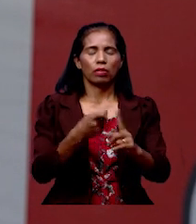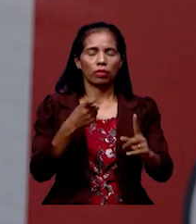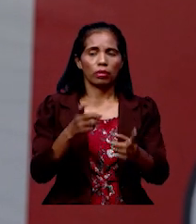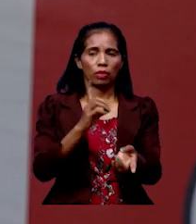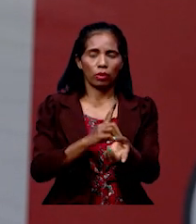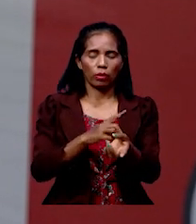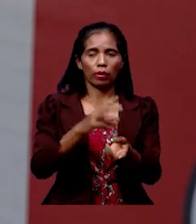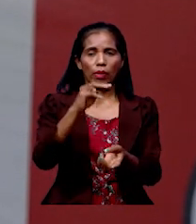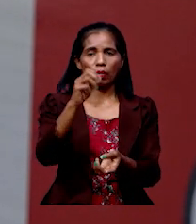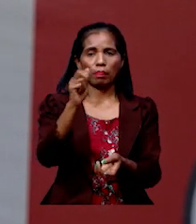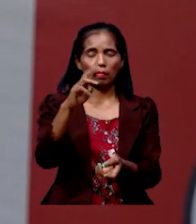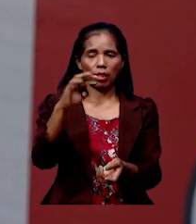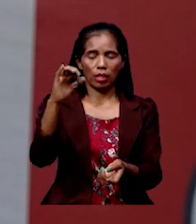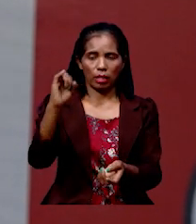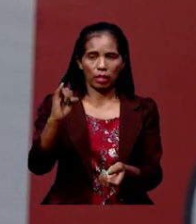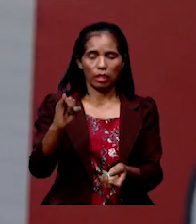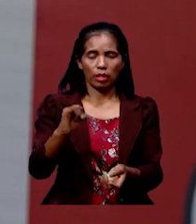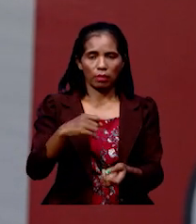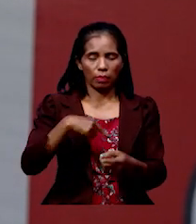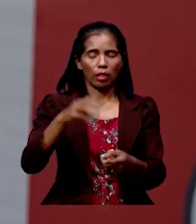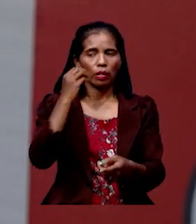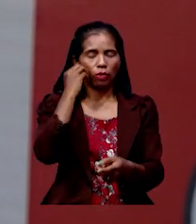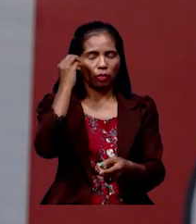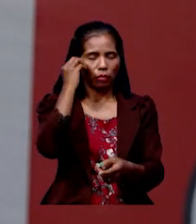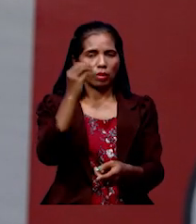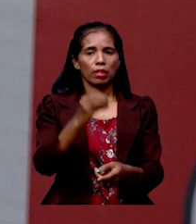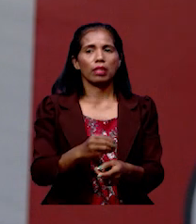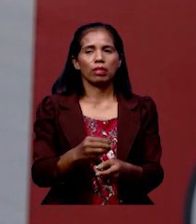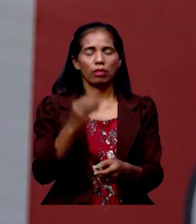Marie, uma senhor general minha, e a Farol.